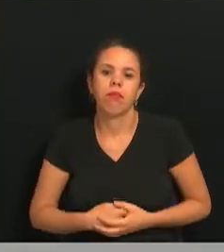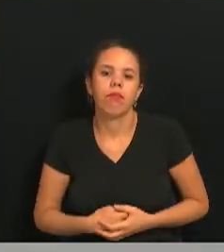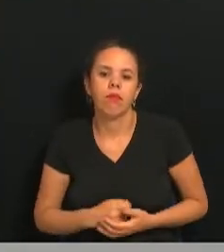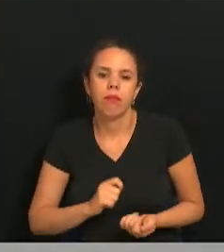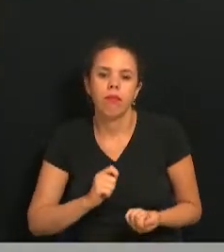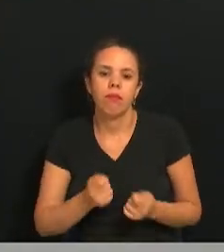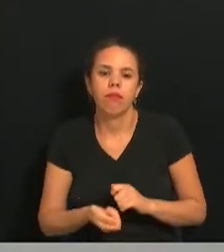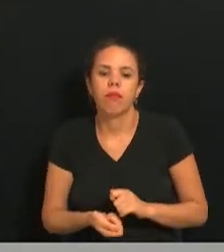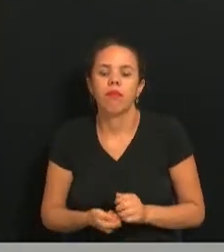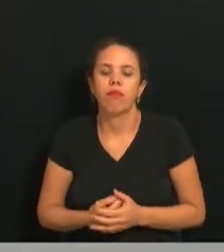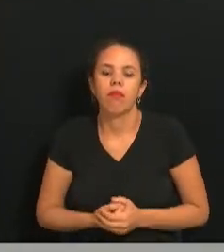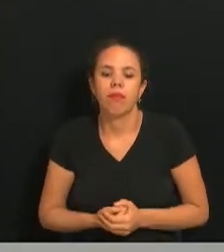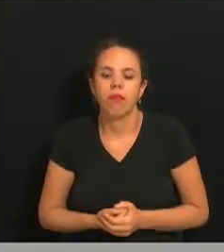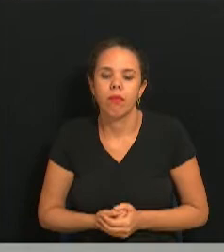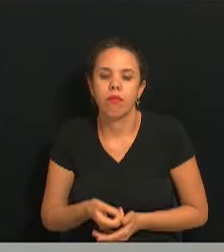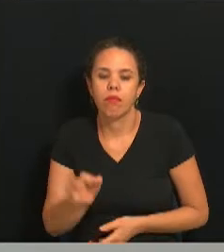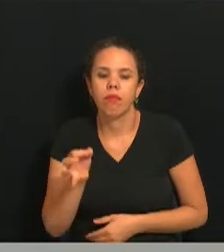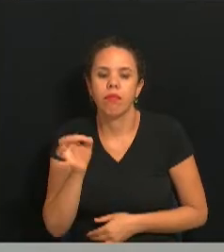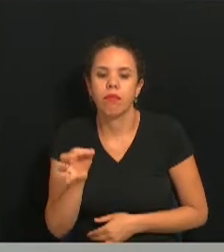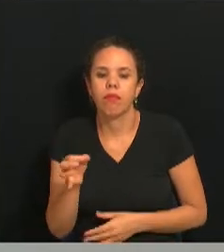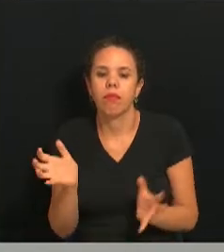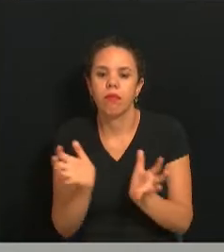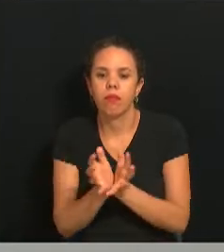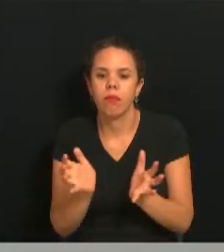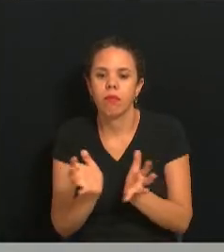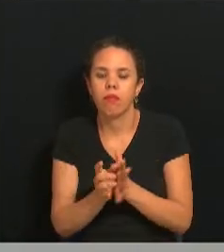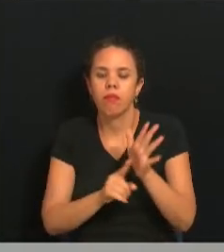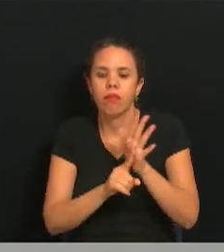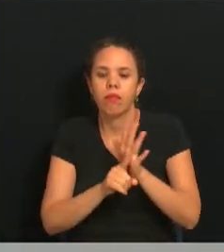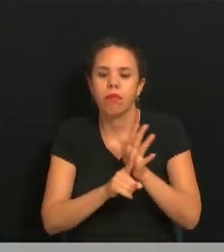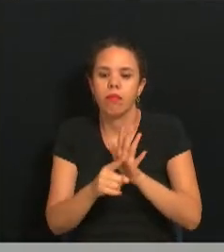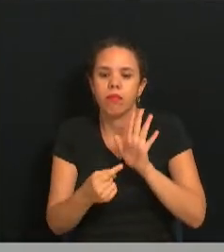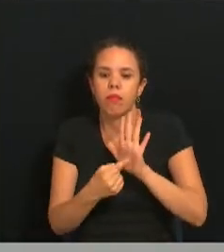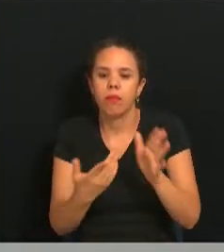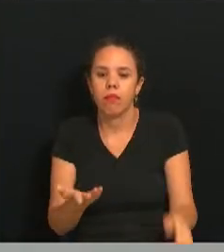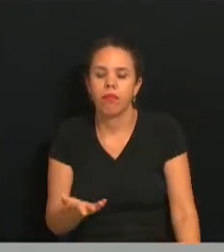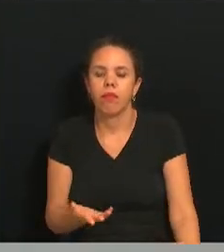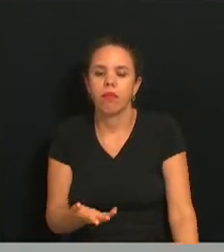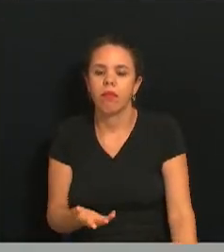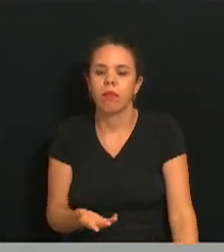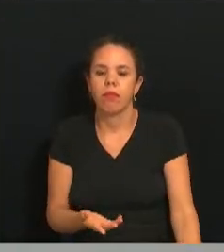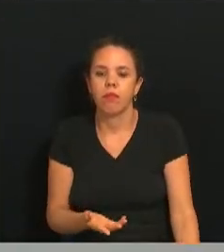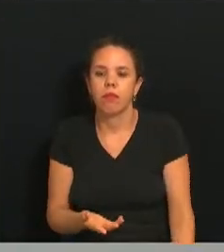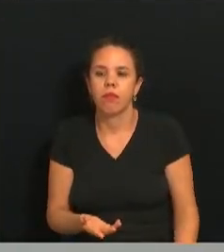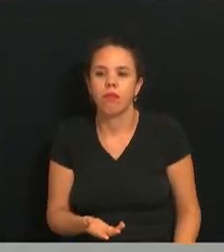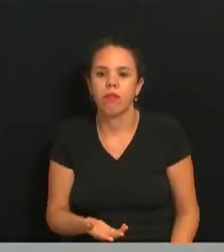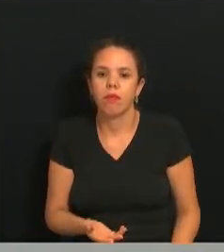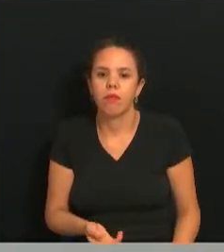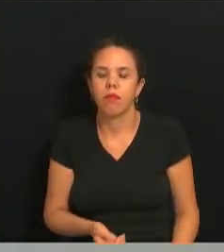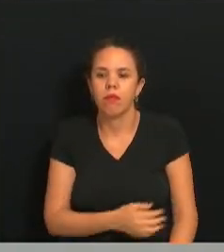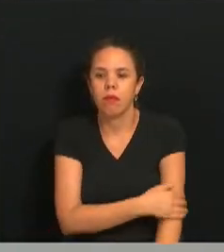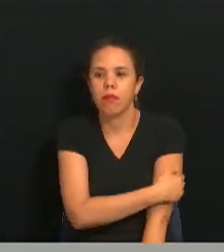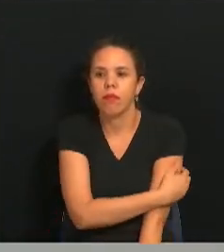feitas, e isso tenho certeza que essa comissão de estudos irá apontar, né, sairá daqui um relatório, isso será